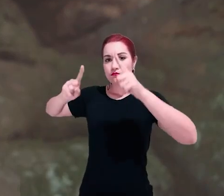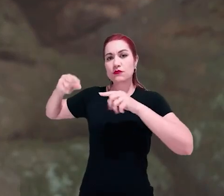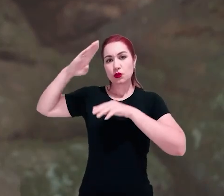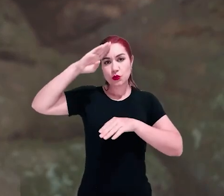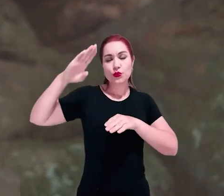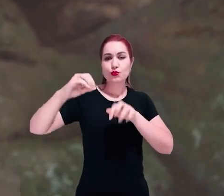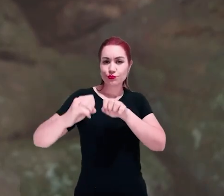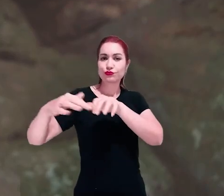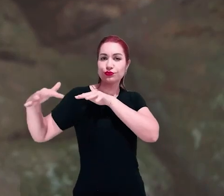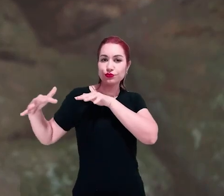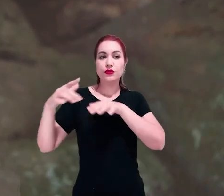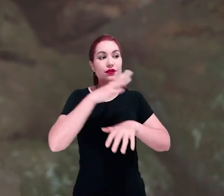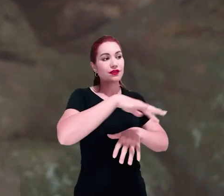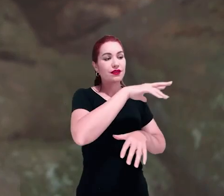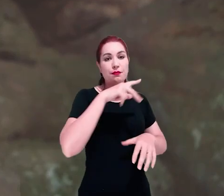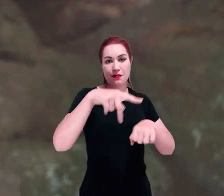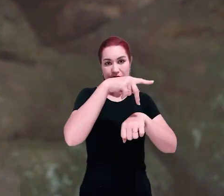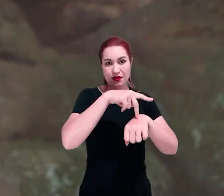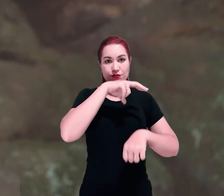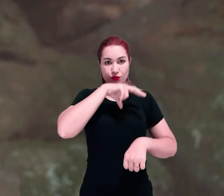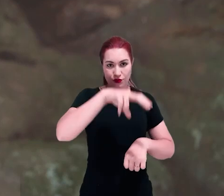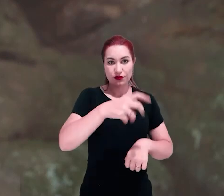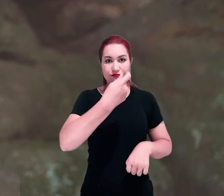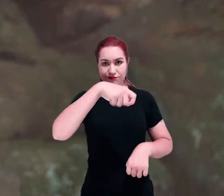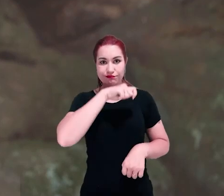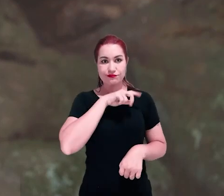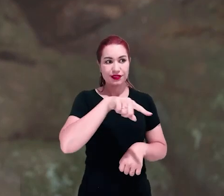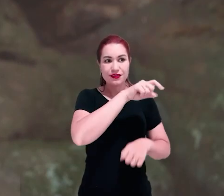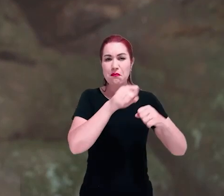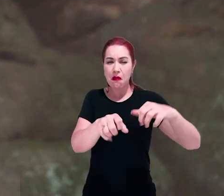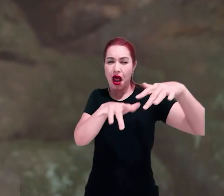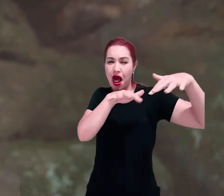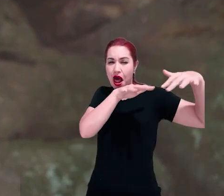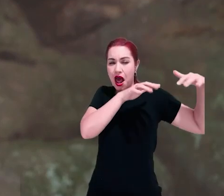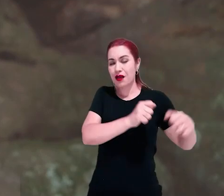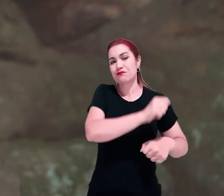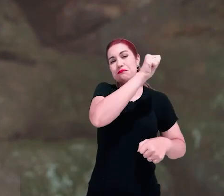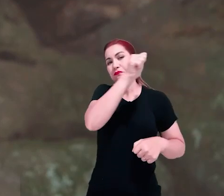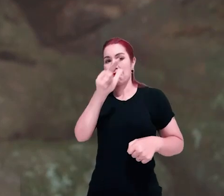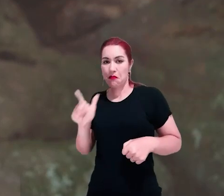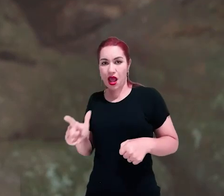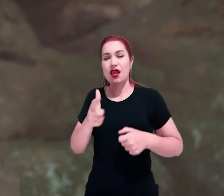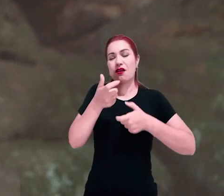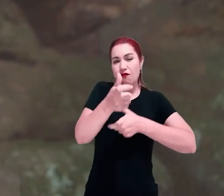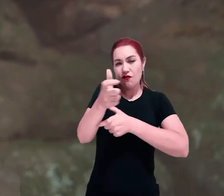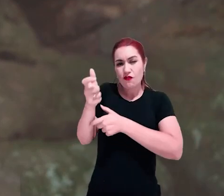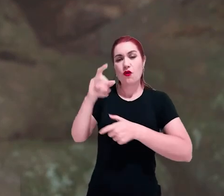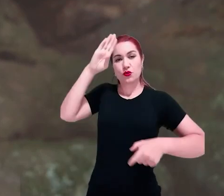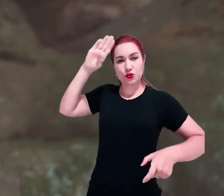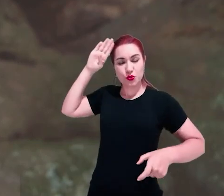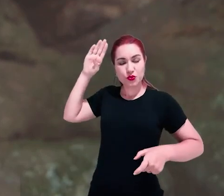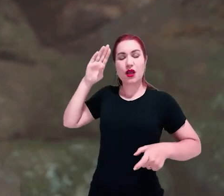suas tropas, levando em conta que os portugueses e os espanhóis possuíam muito mais poderio de fogo